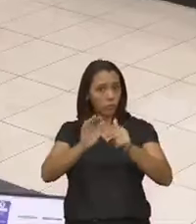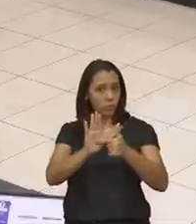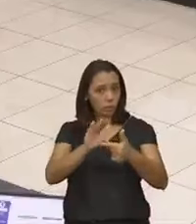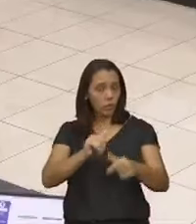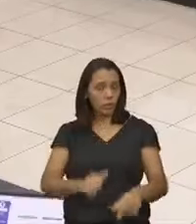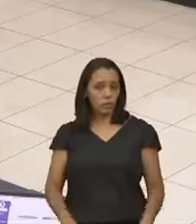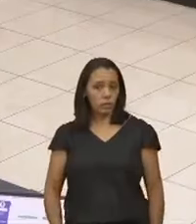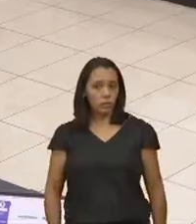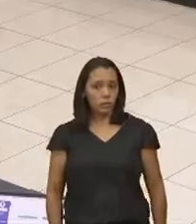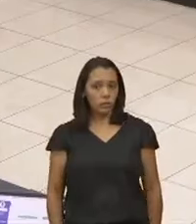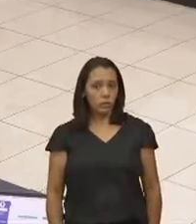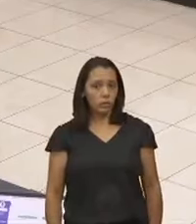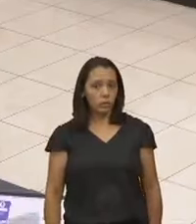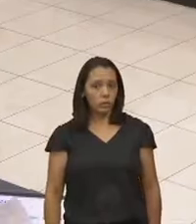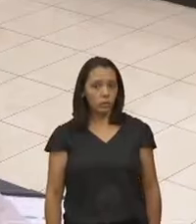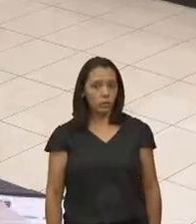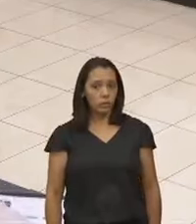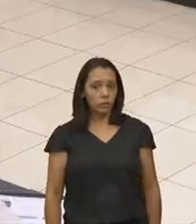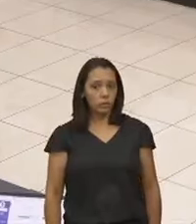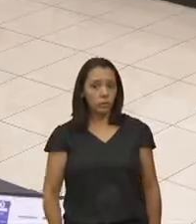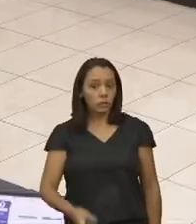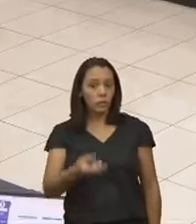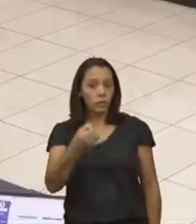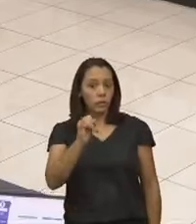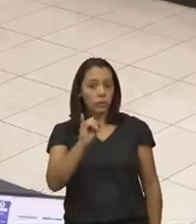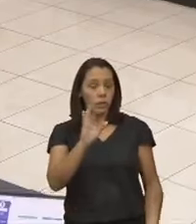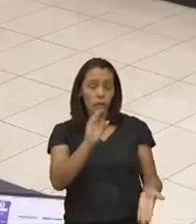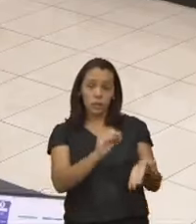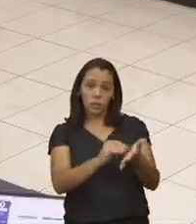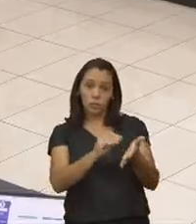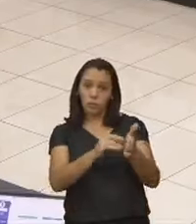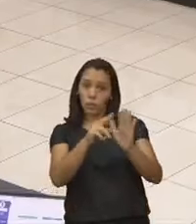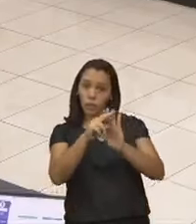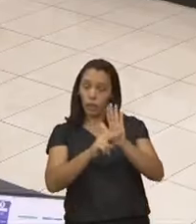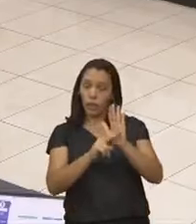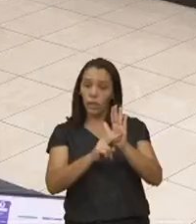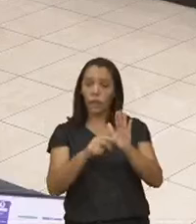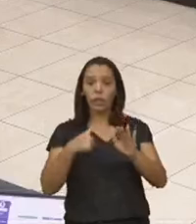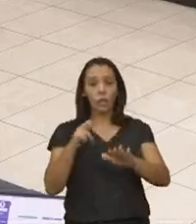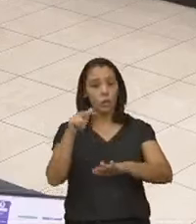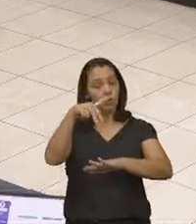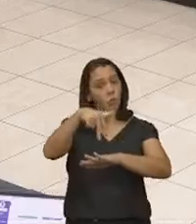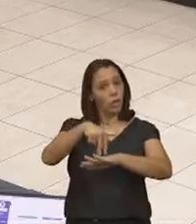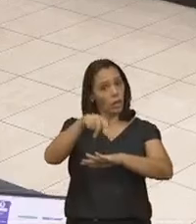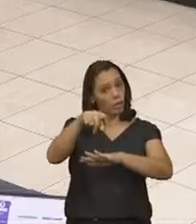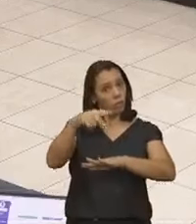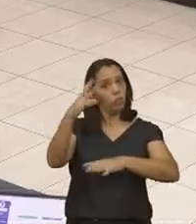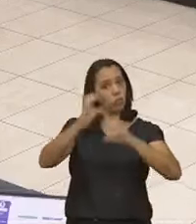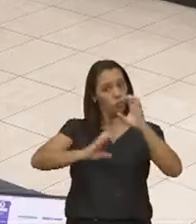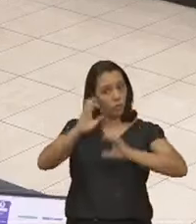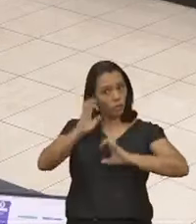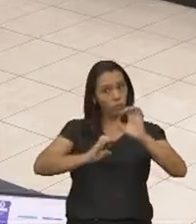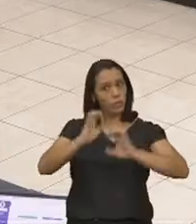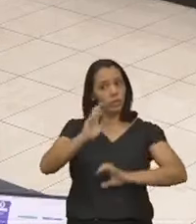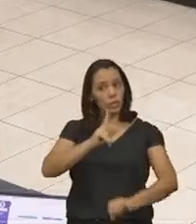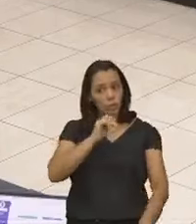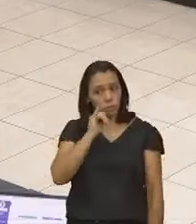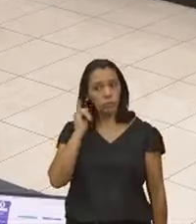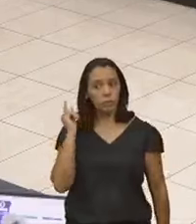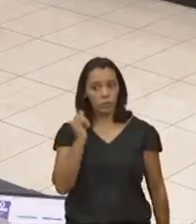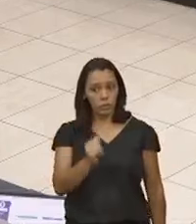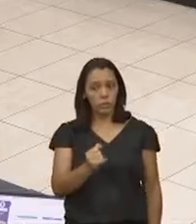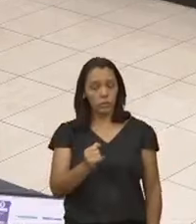Se não manter o decoro, eu vou ali naquela tribuna e vou preferir impropérios aqui nessa casa. É isso que eu estou dizendo. Eu